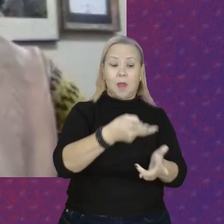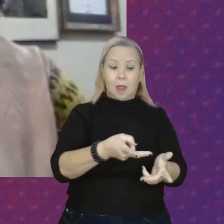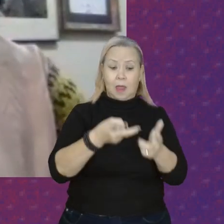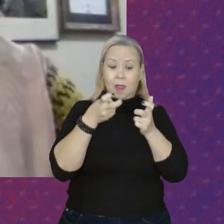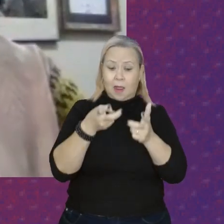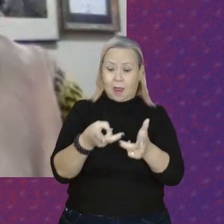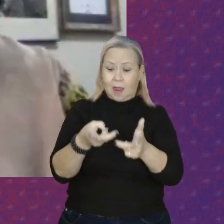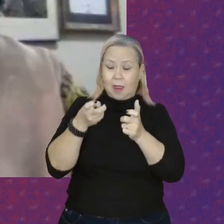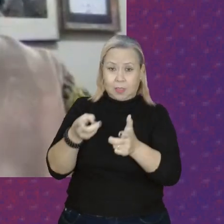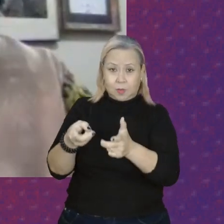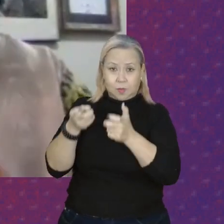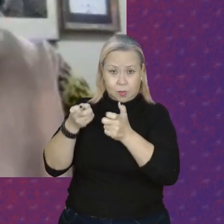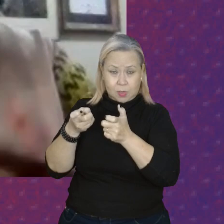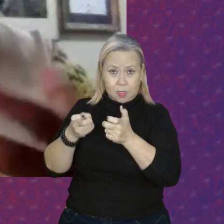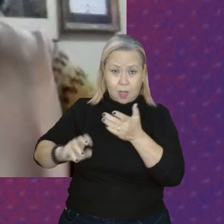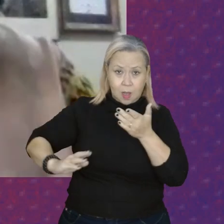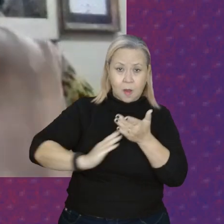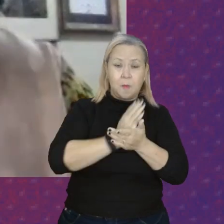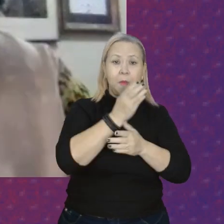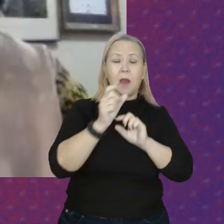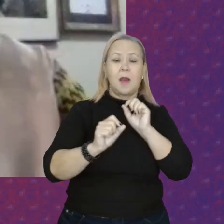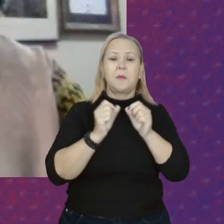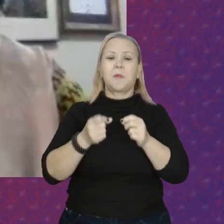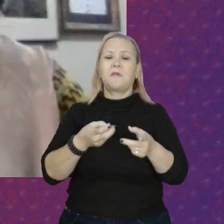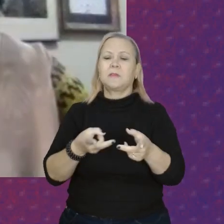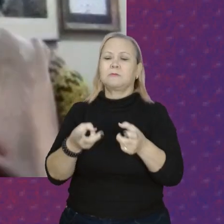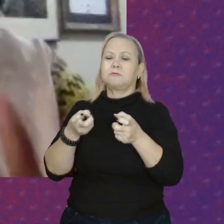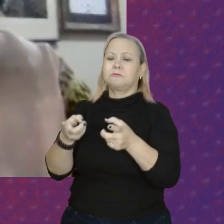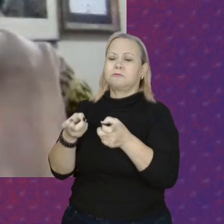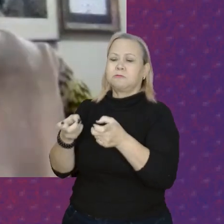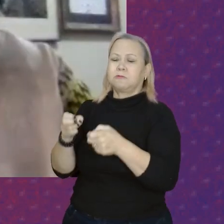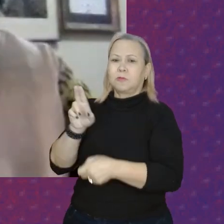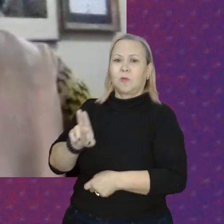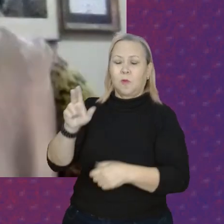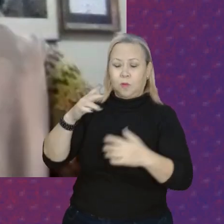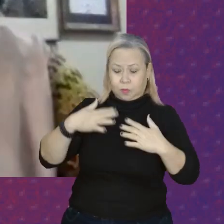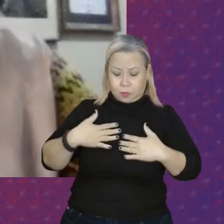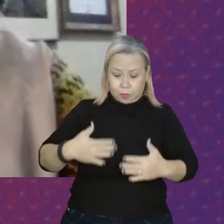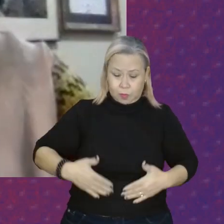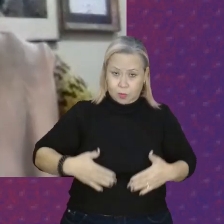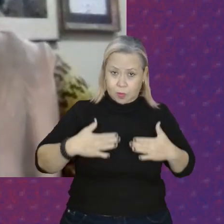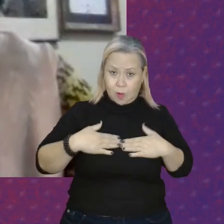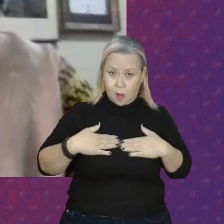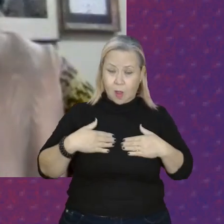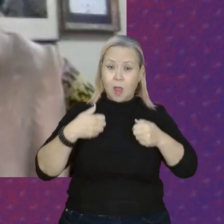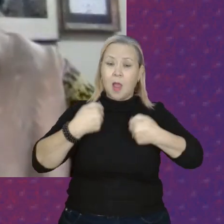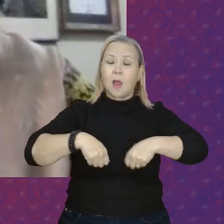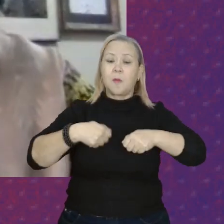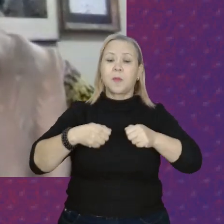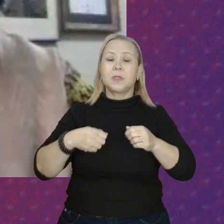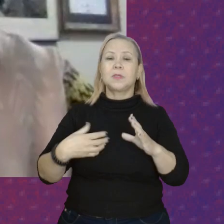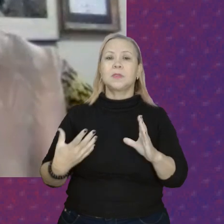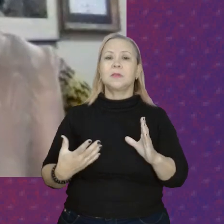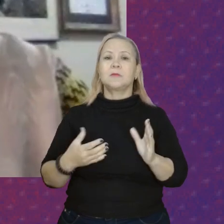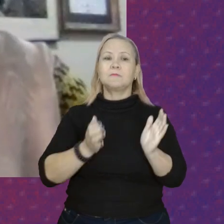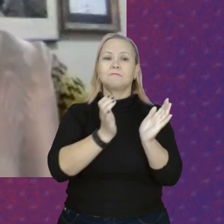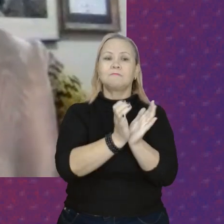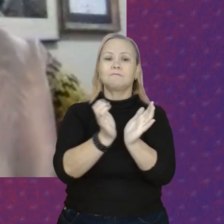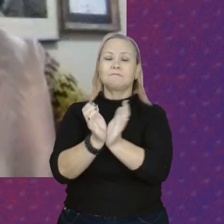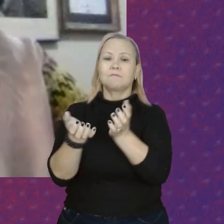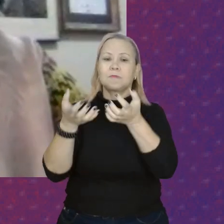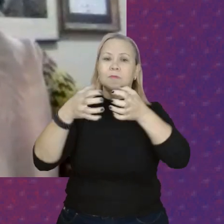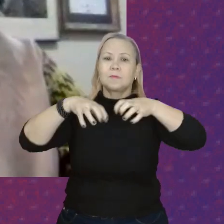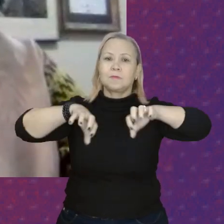para legitimar a expropriação dos corpos, era preciso classificá-los, era